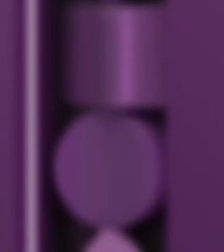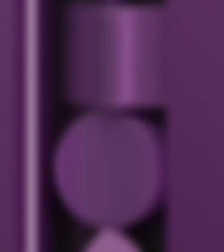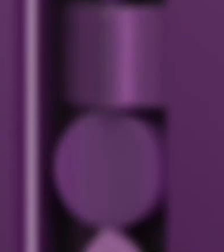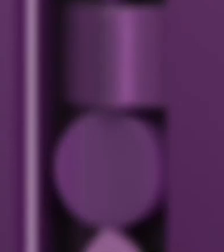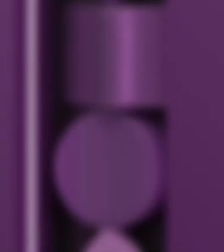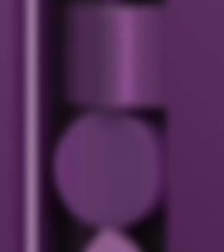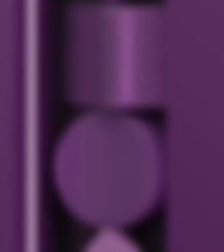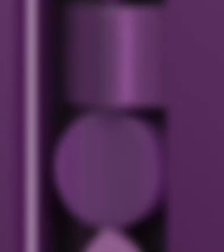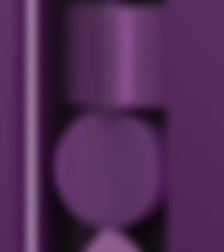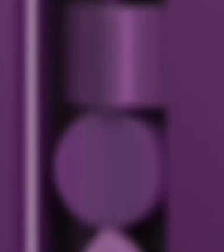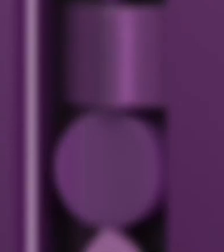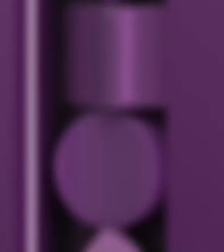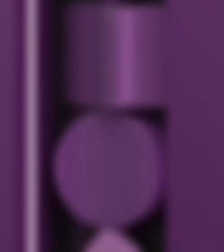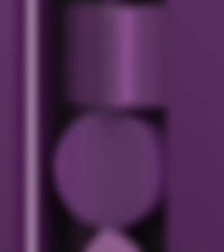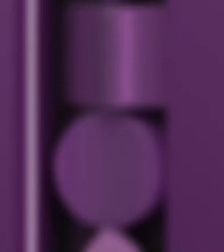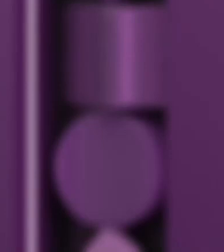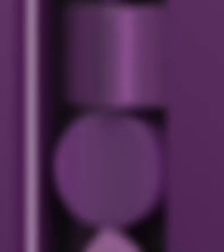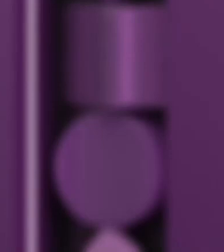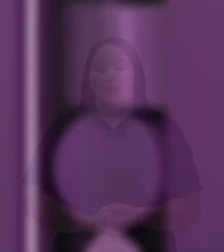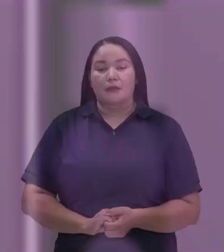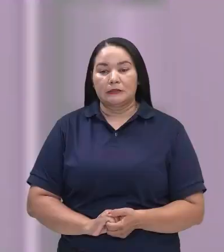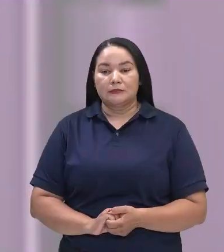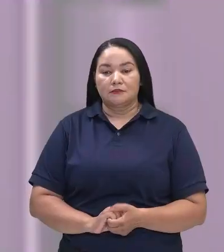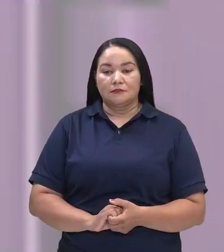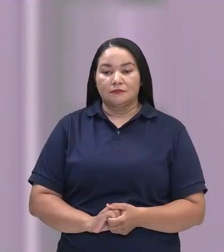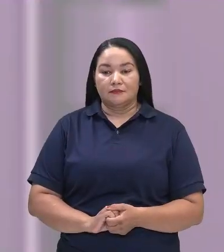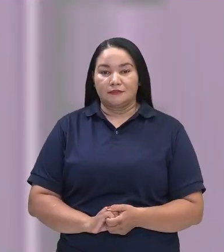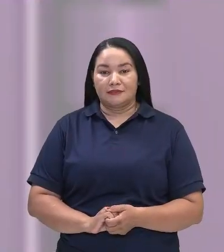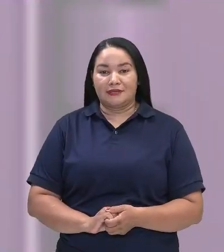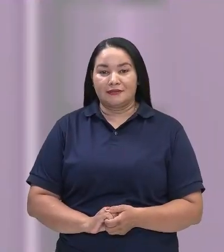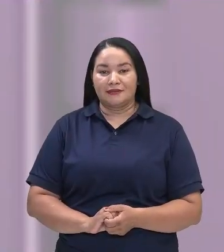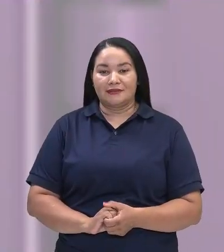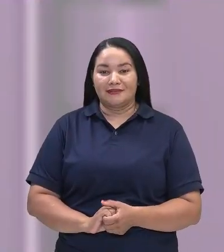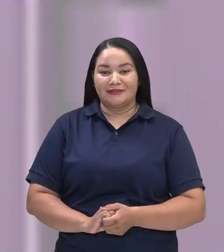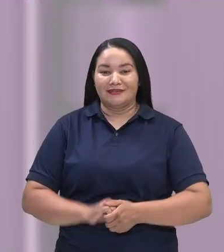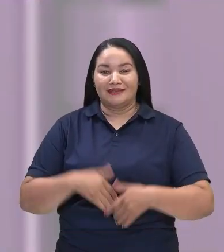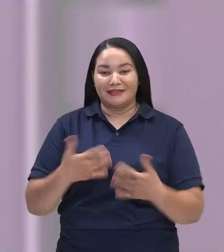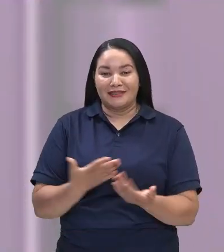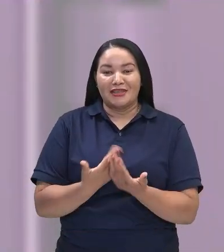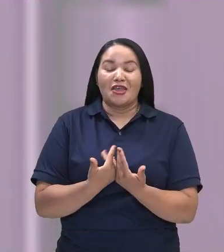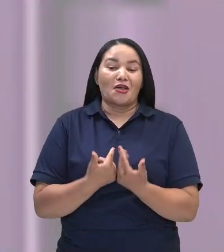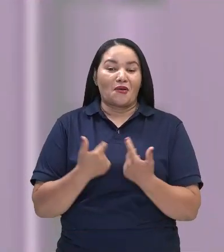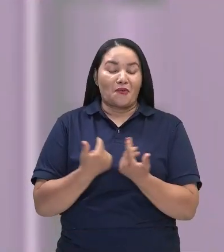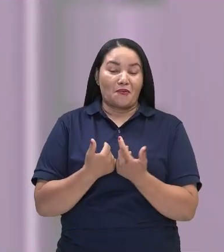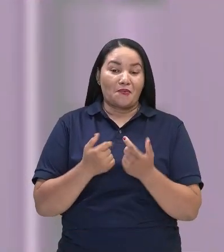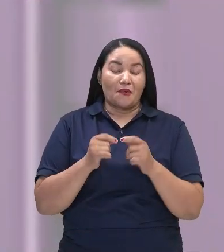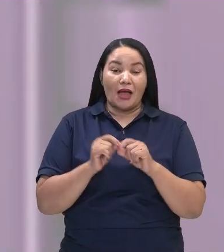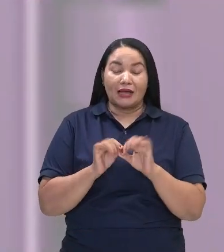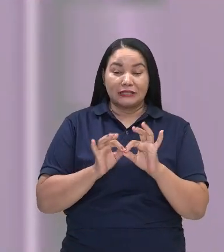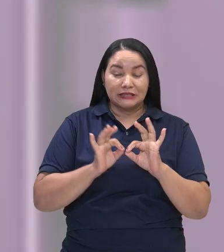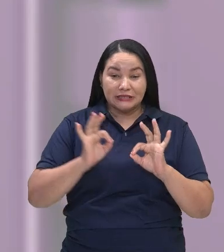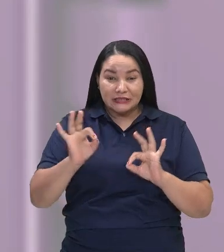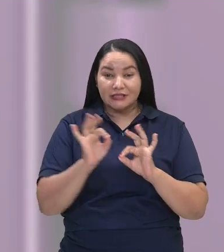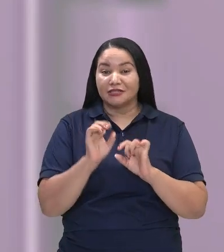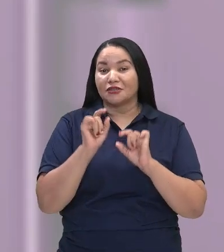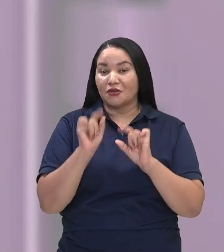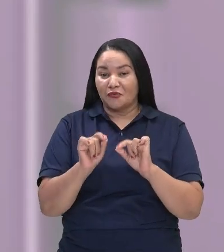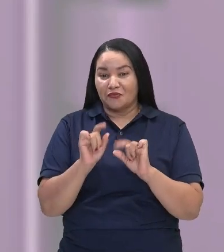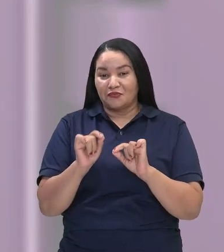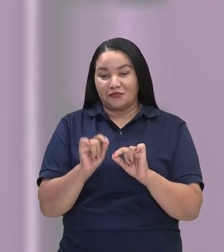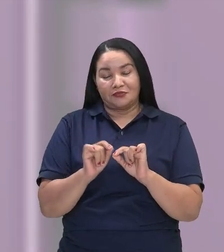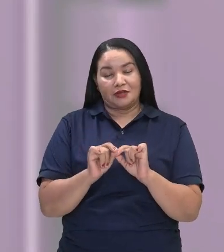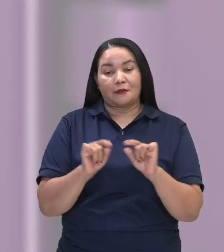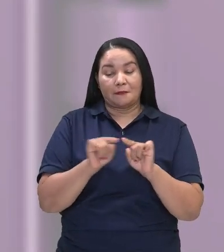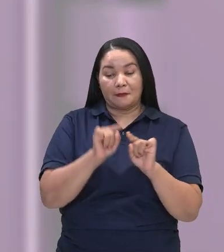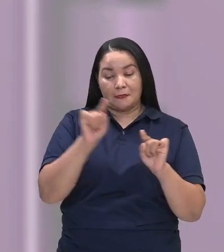essa distância percorrida nada mais é do que o comprimento da circunferência. Lembra daquela animação que a gente mostrou aqui durante a aula, que quando